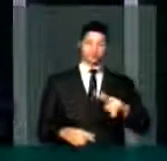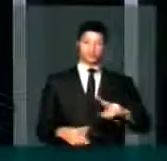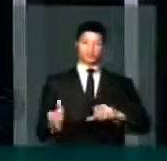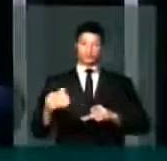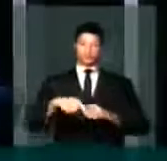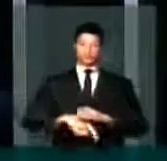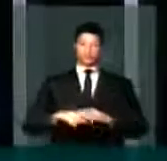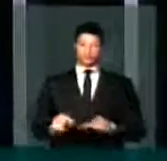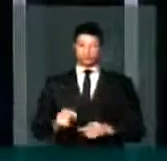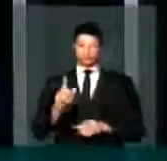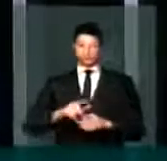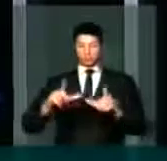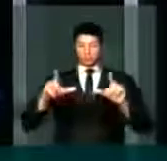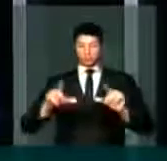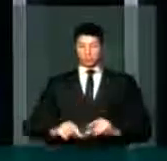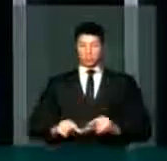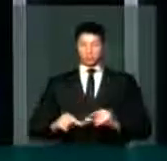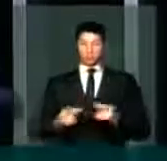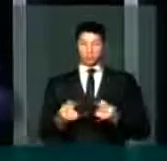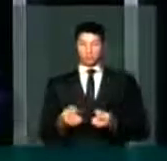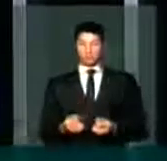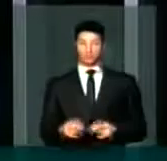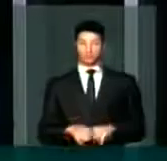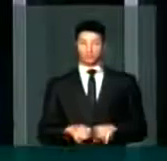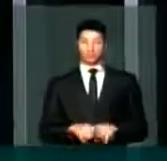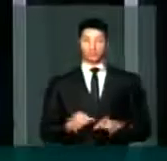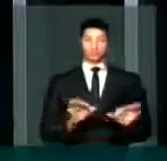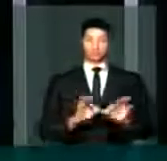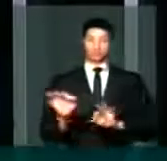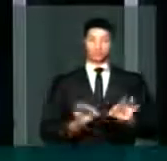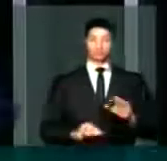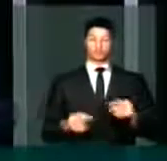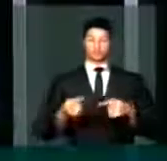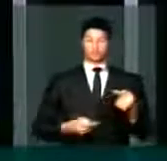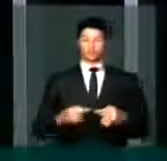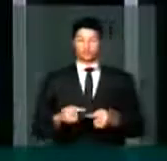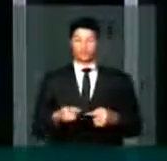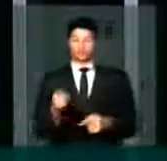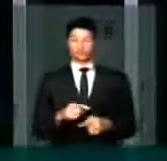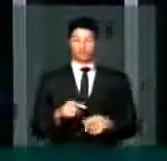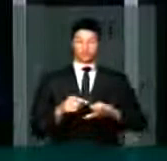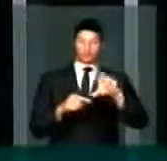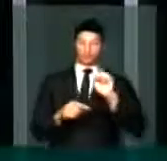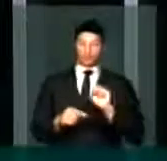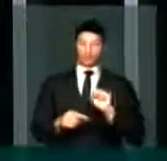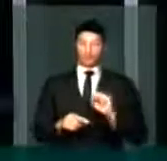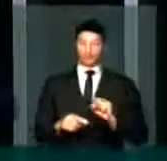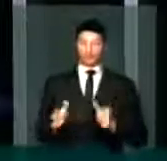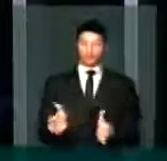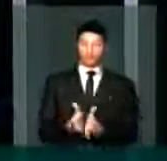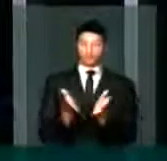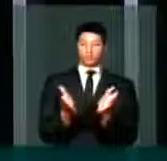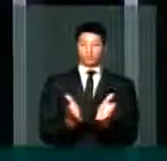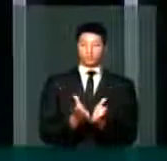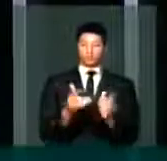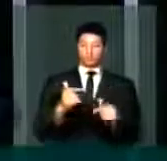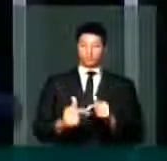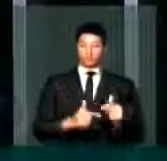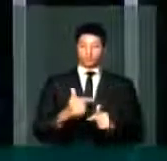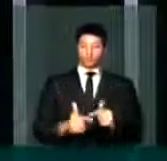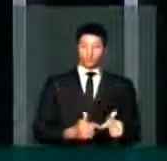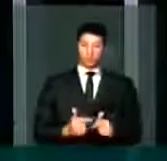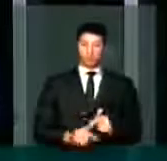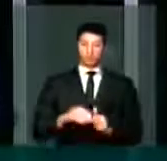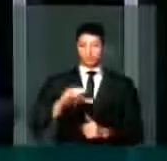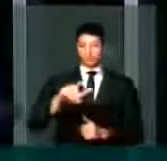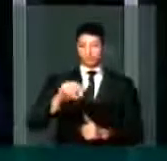as eleições era uma diminuição no custeio e na estrutura política. E não ir buscar no pobre, no trabalhador,